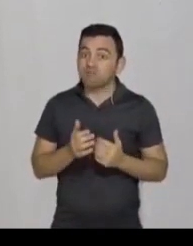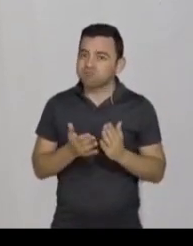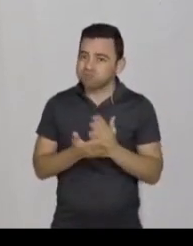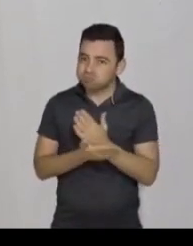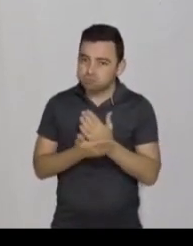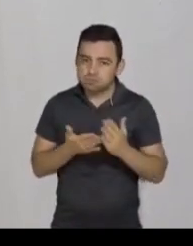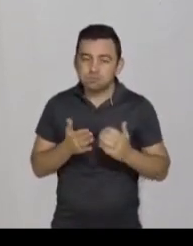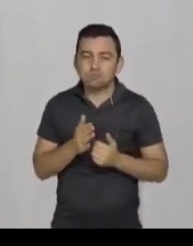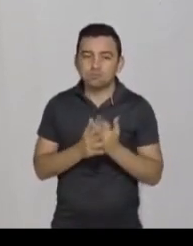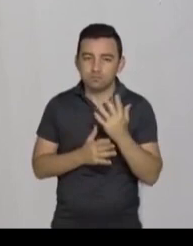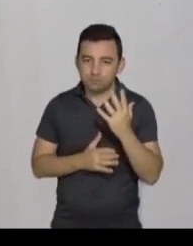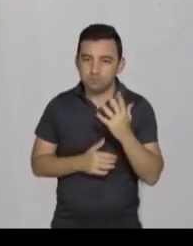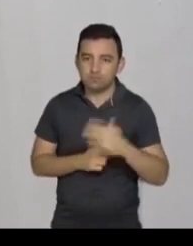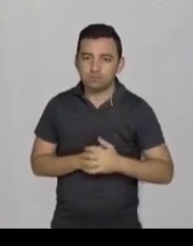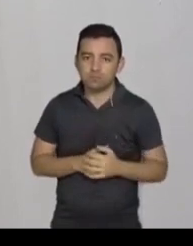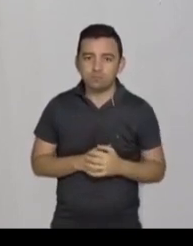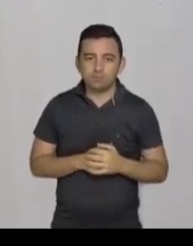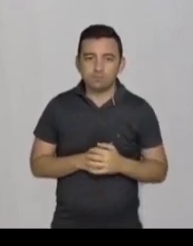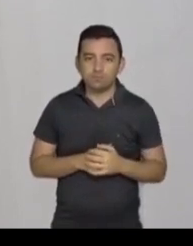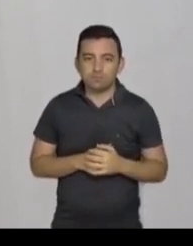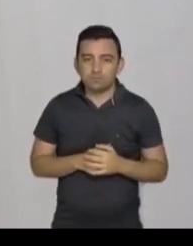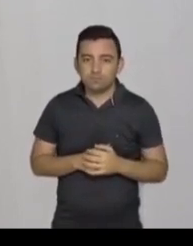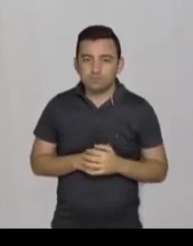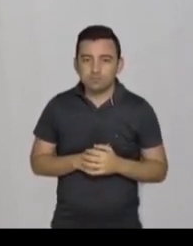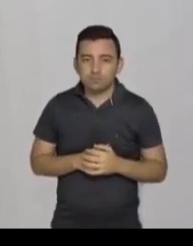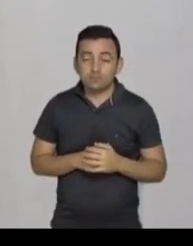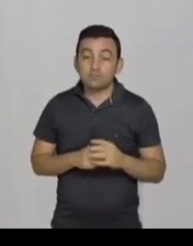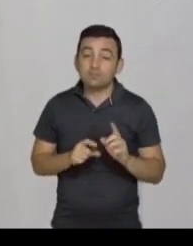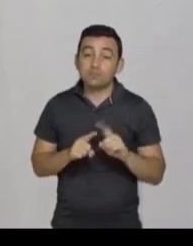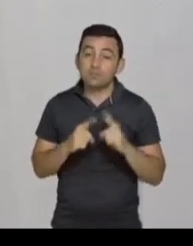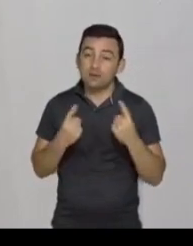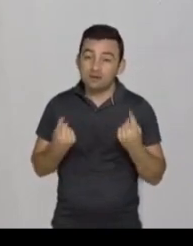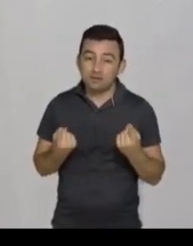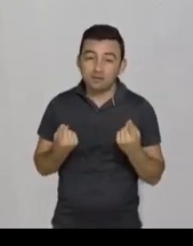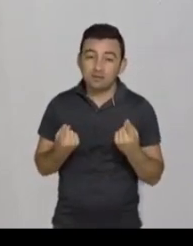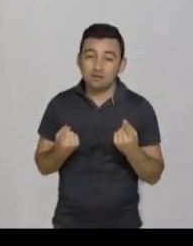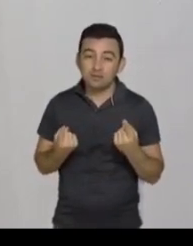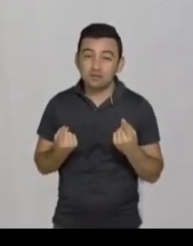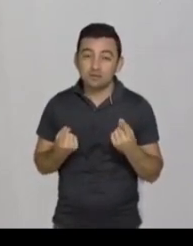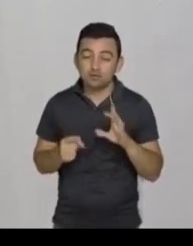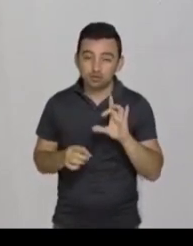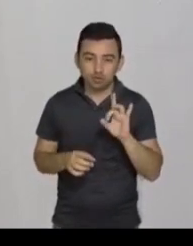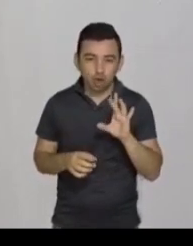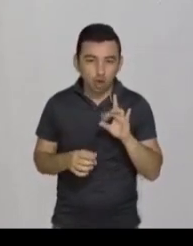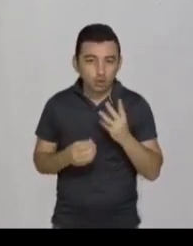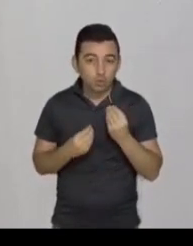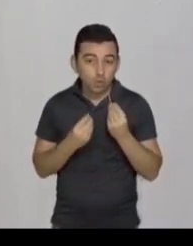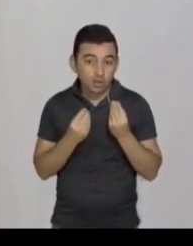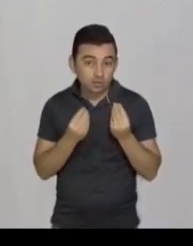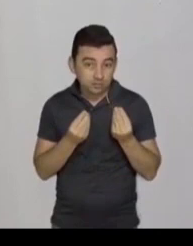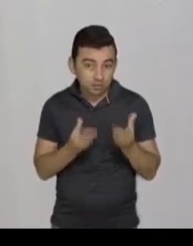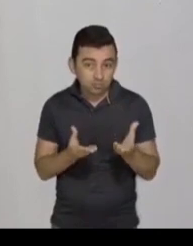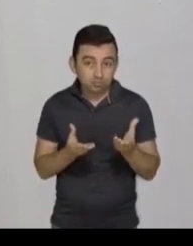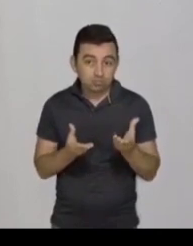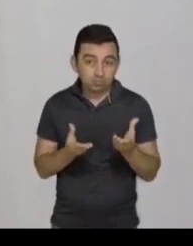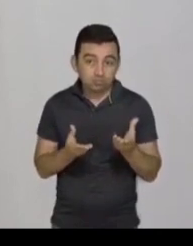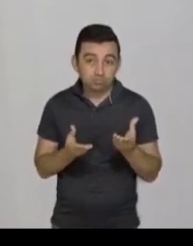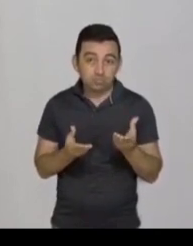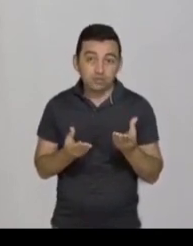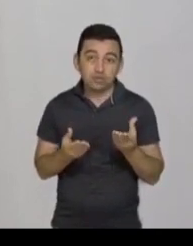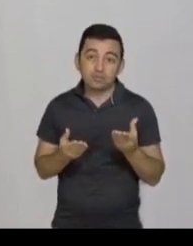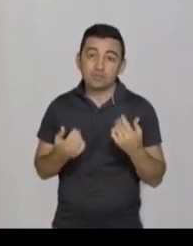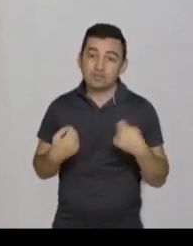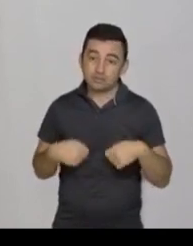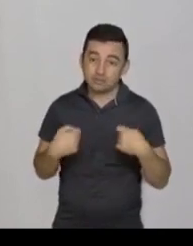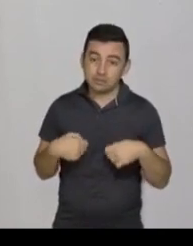dessas pessoas mas não é apenas com esse tipo de doação que se pode fazer